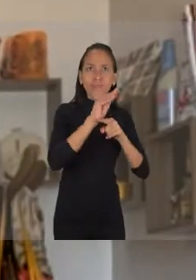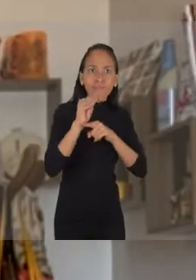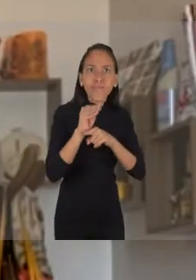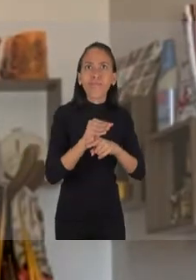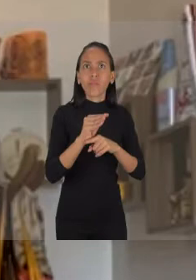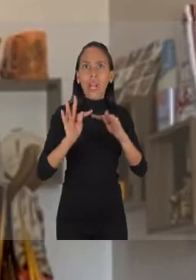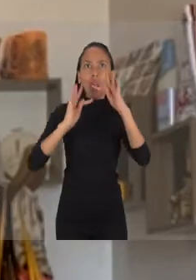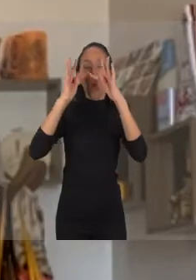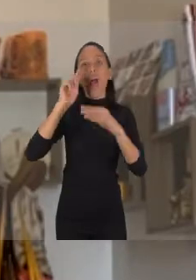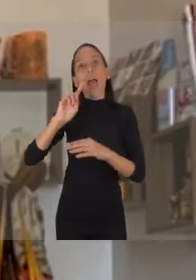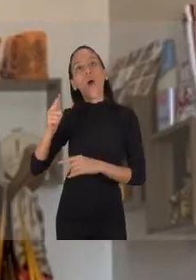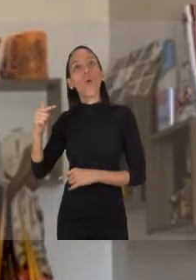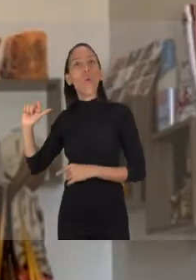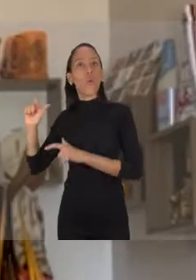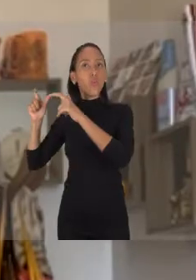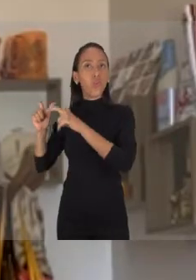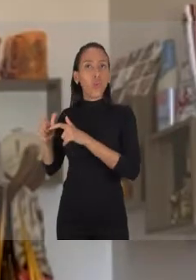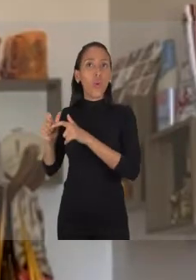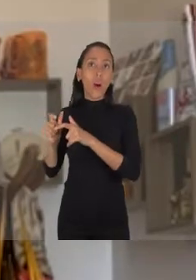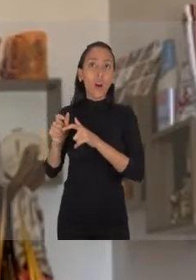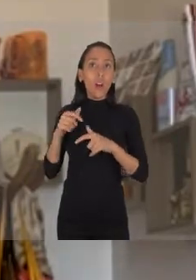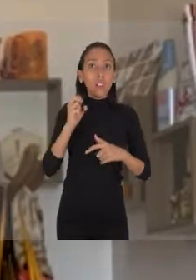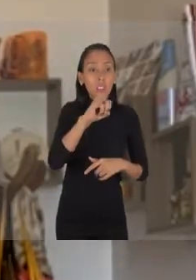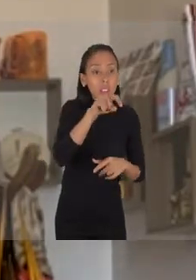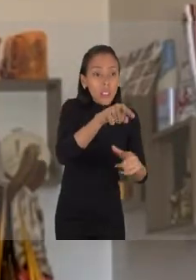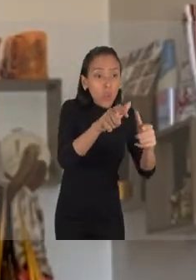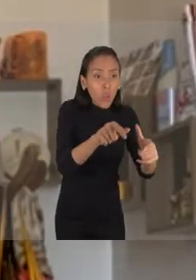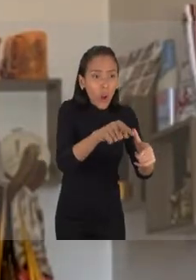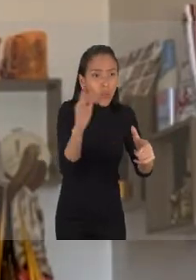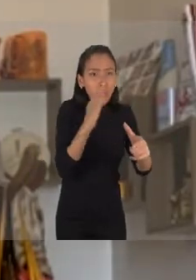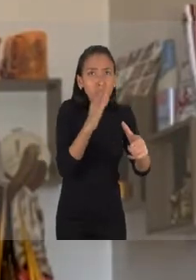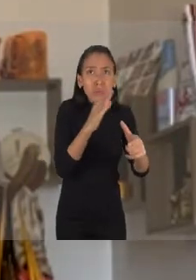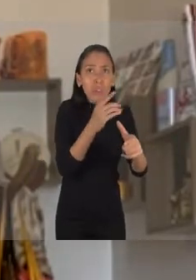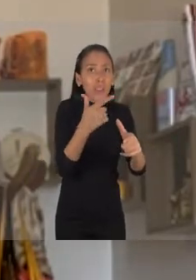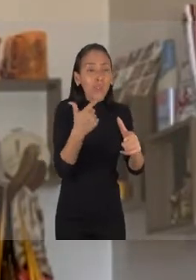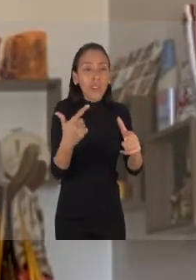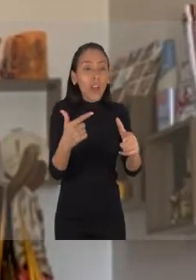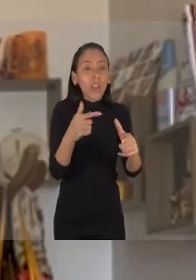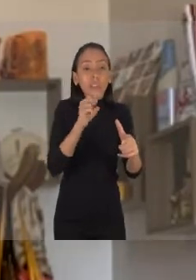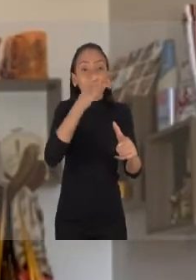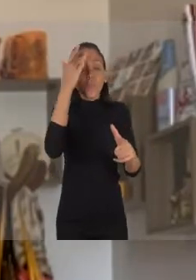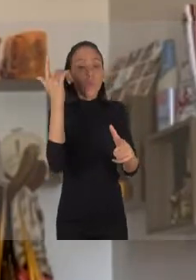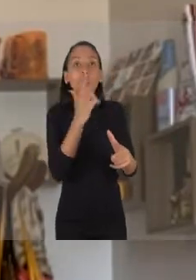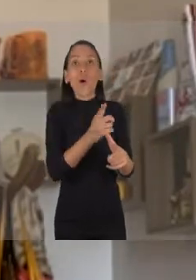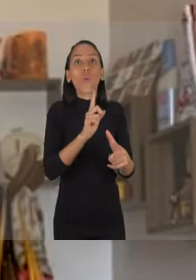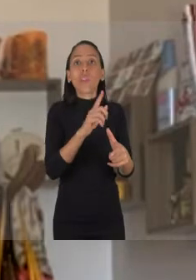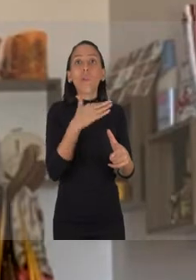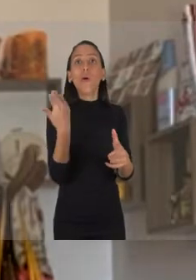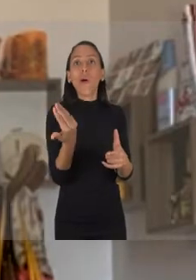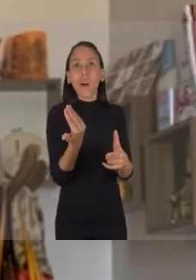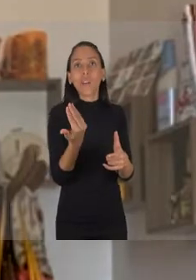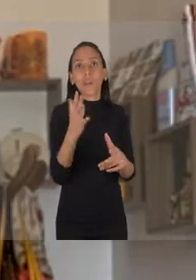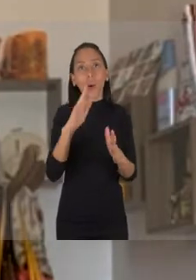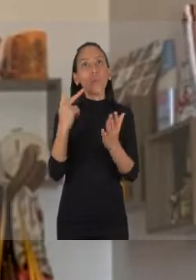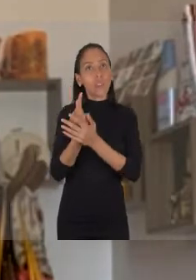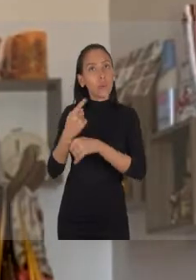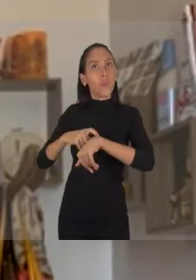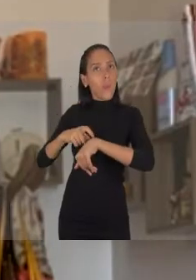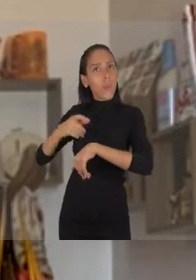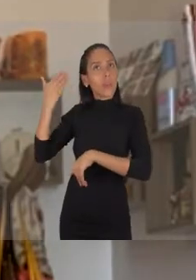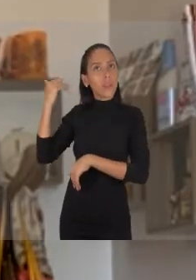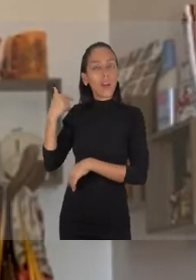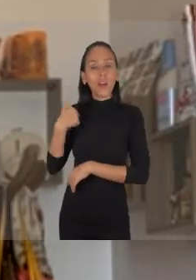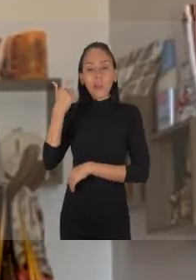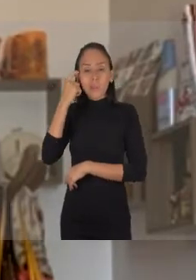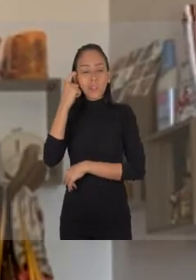E acabar falecendo com a gente lá. Mas teve uma época que, assim, nossa, era horrível, porque já tinha que ficar